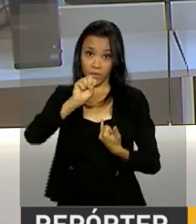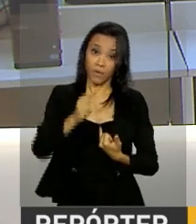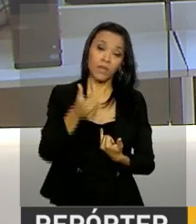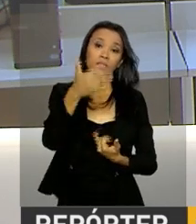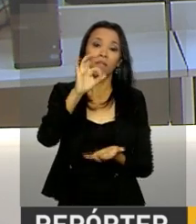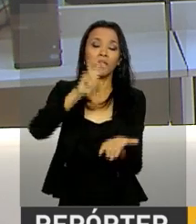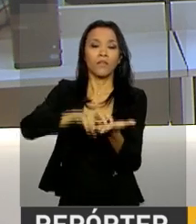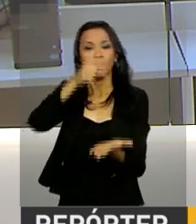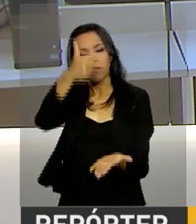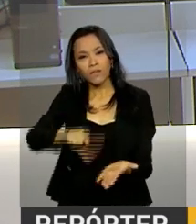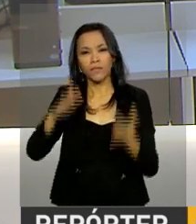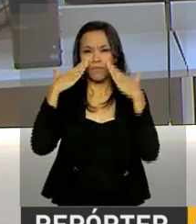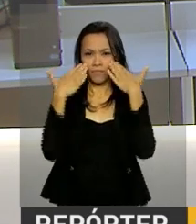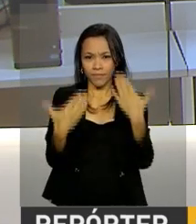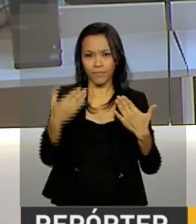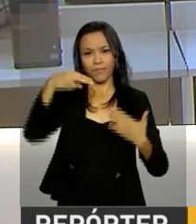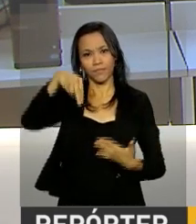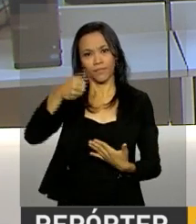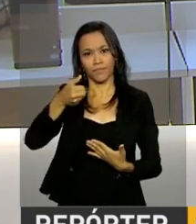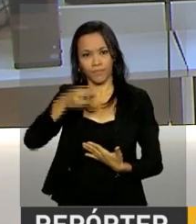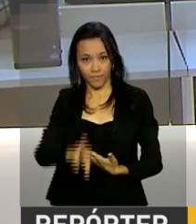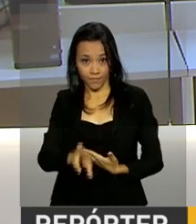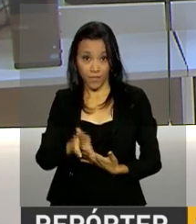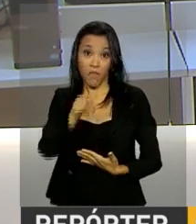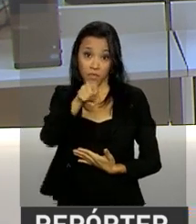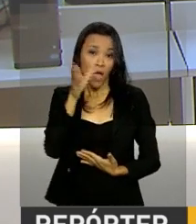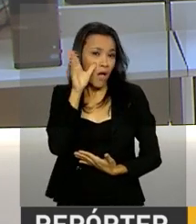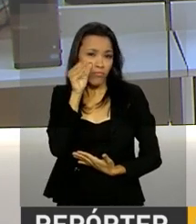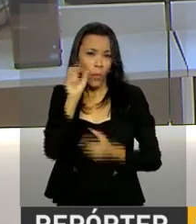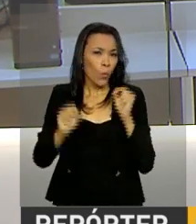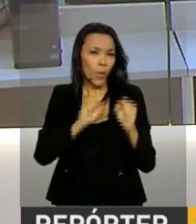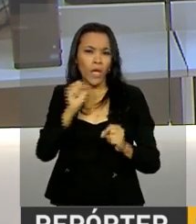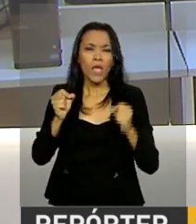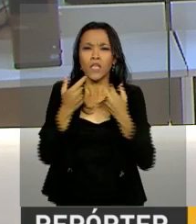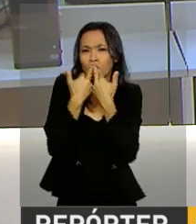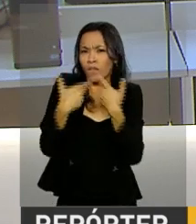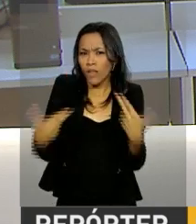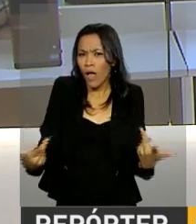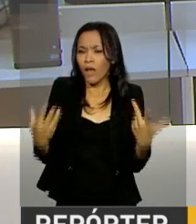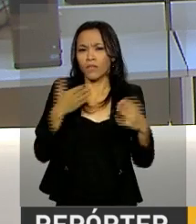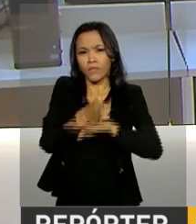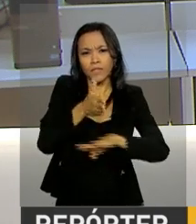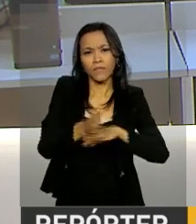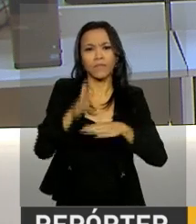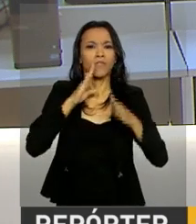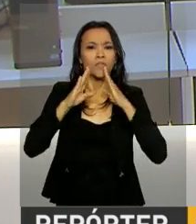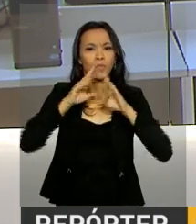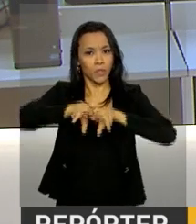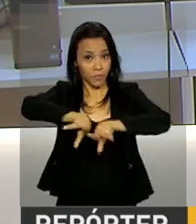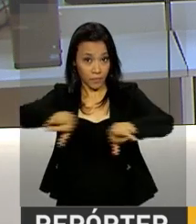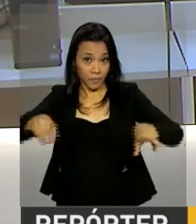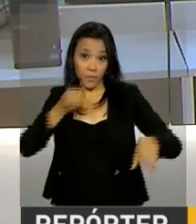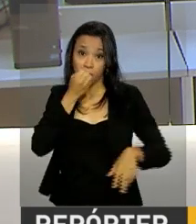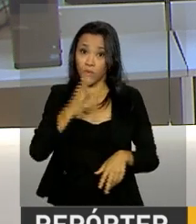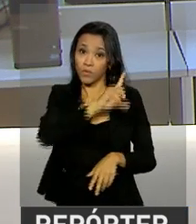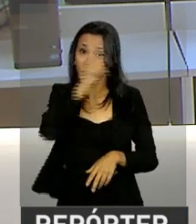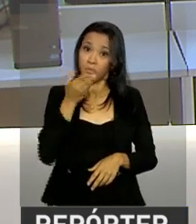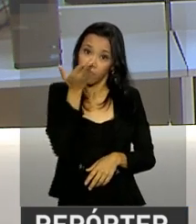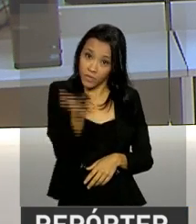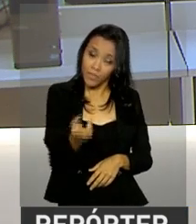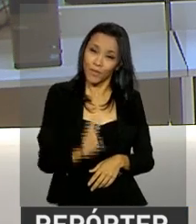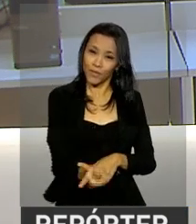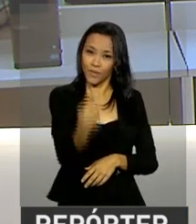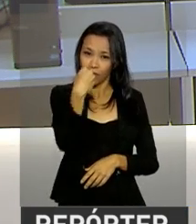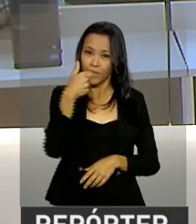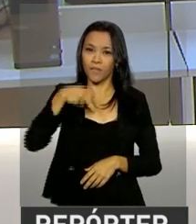10 da manhã na próxima edição do Repórter NBR. Acompanhe também as novidades em nossas redes sociais. Um bom dia para você e